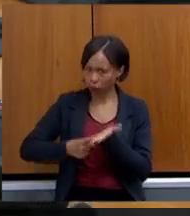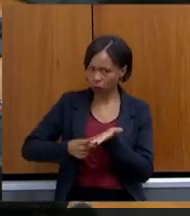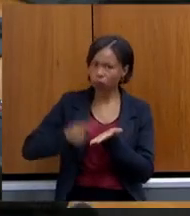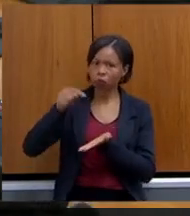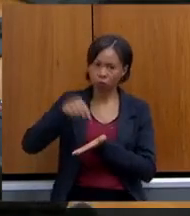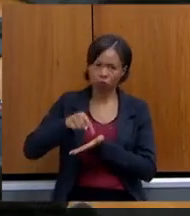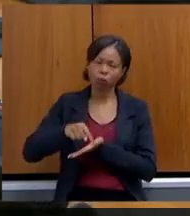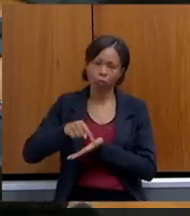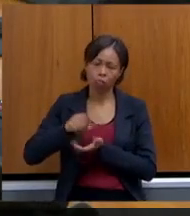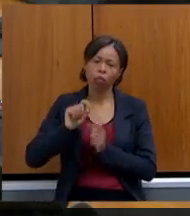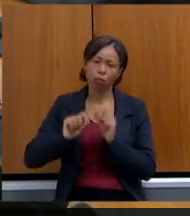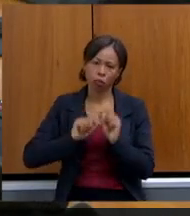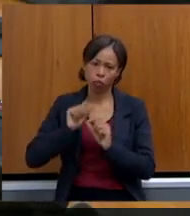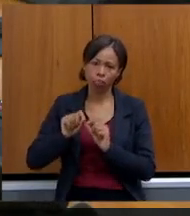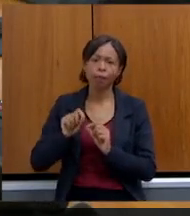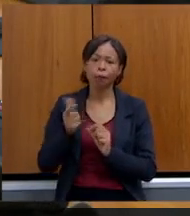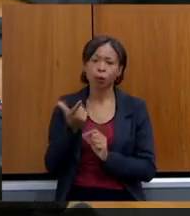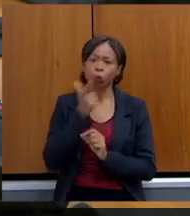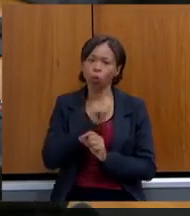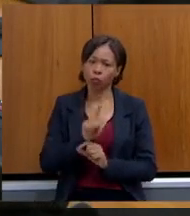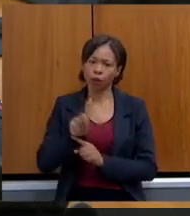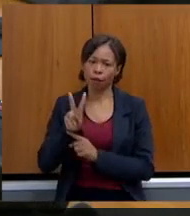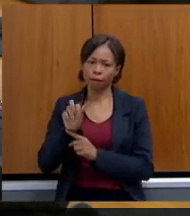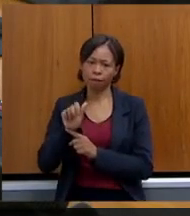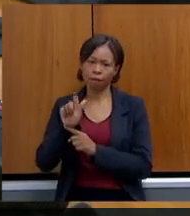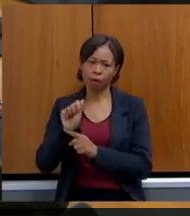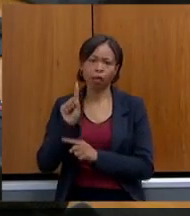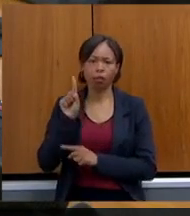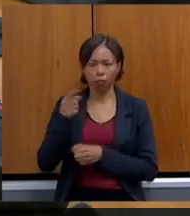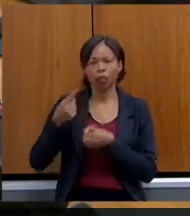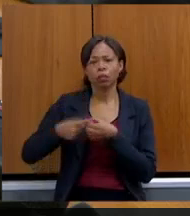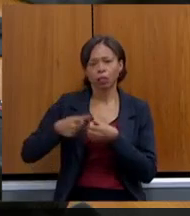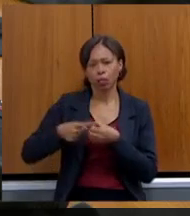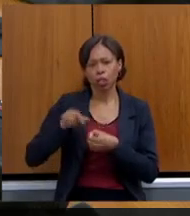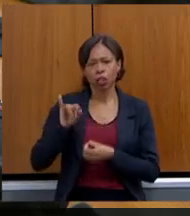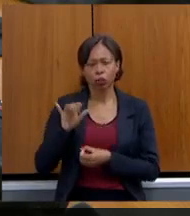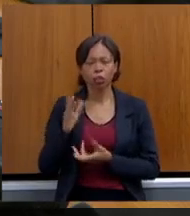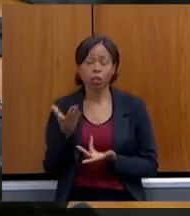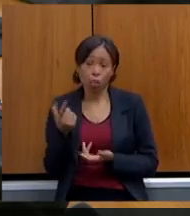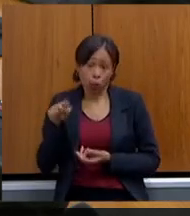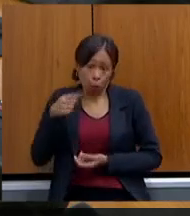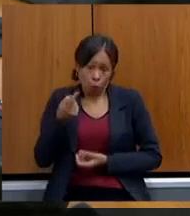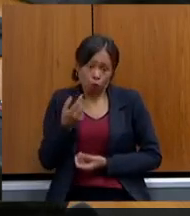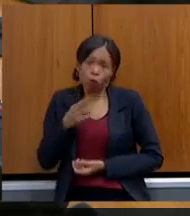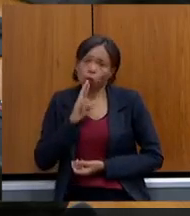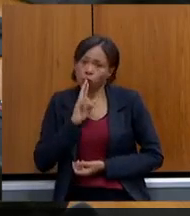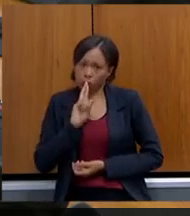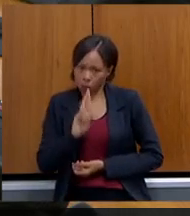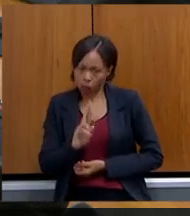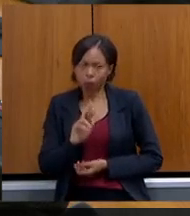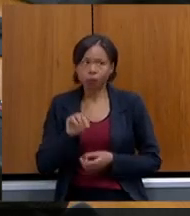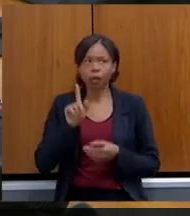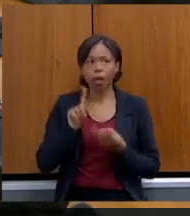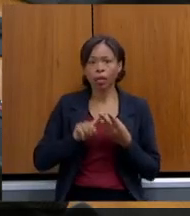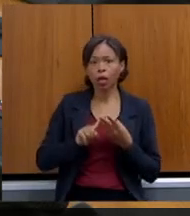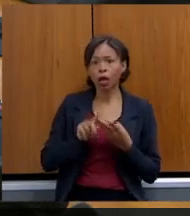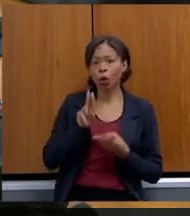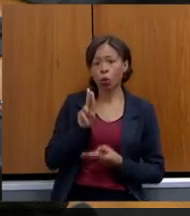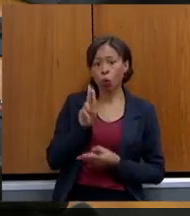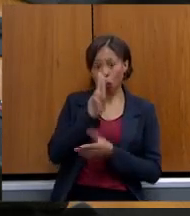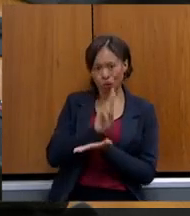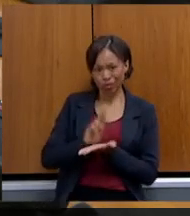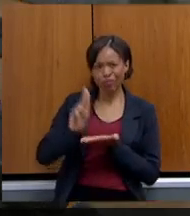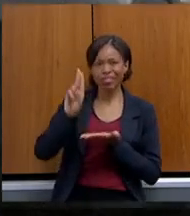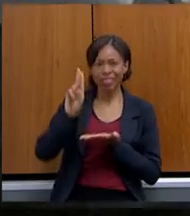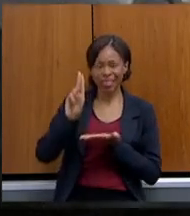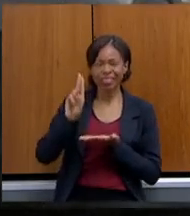aqui então de dispor dessas vagas é Ibitinga e eu lhe dou esse retorno agora sobre o Limões ótimo